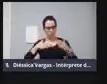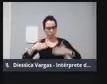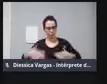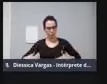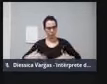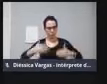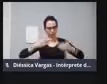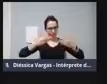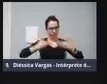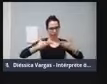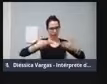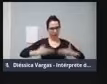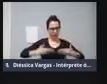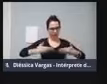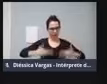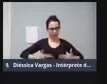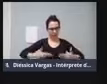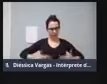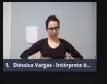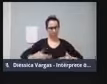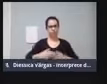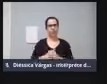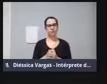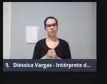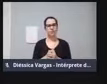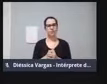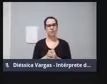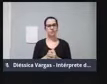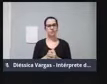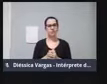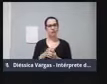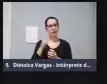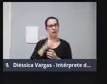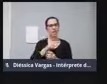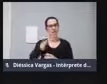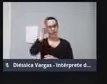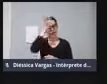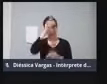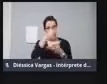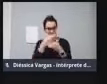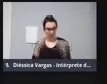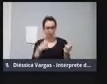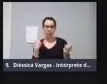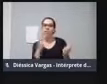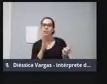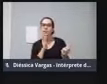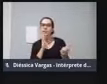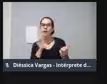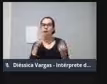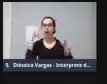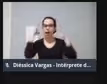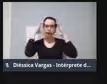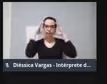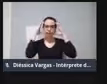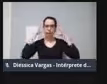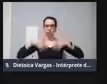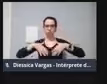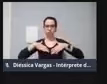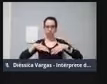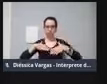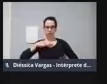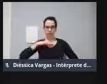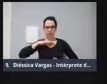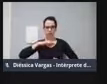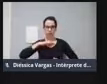né, geralmente, né, as regiões que a gente, no caso dos insetos que a gente conhece, é a cabeça, o tórax e o